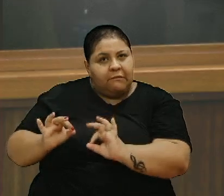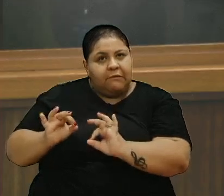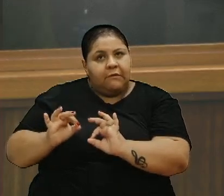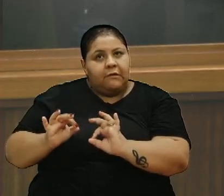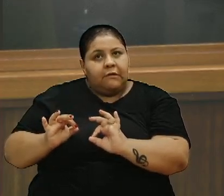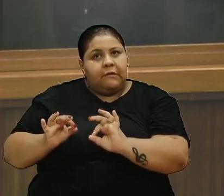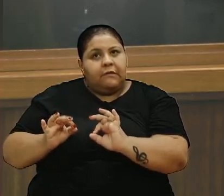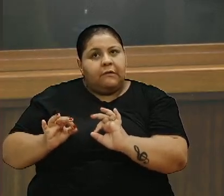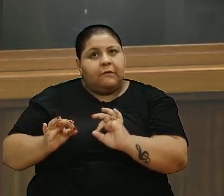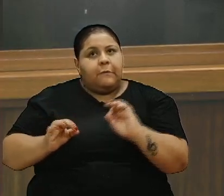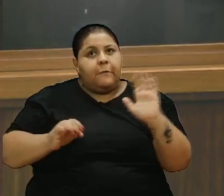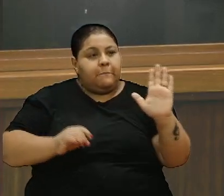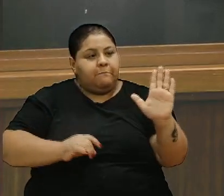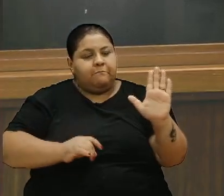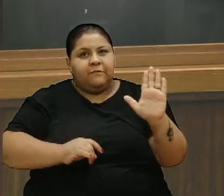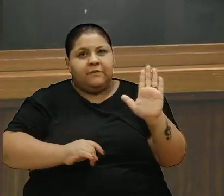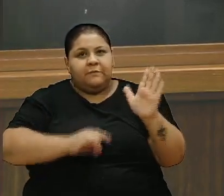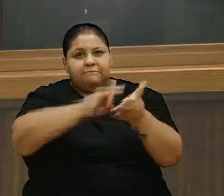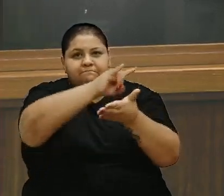moção